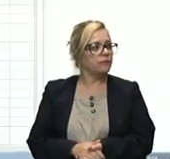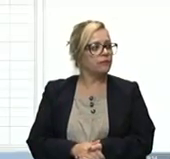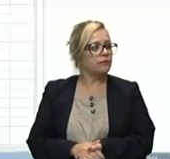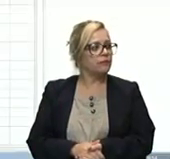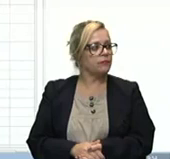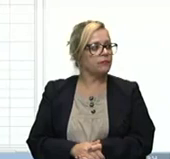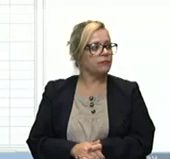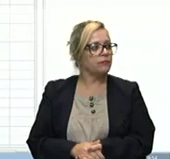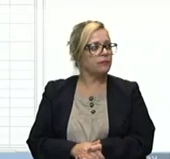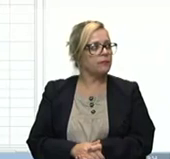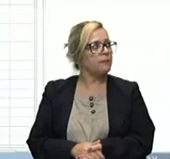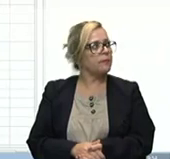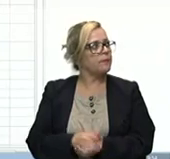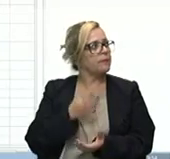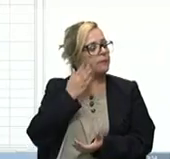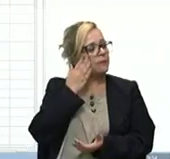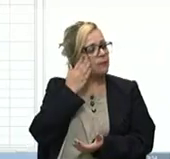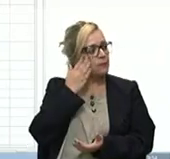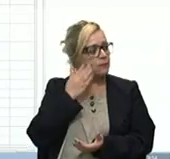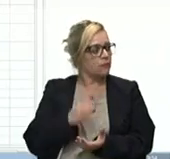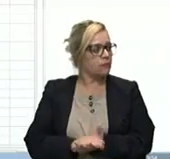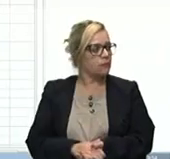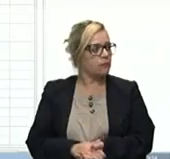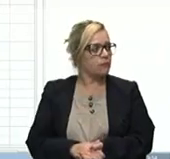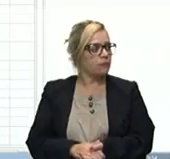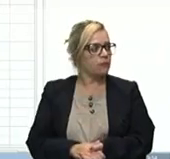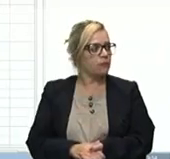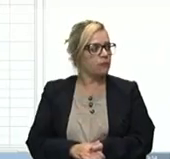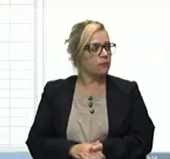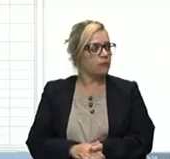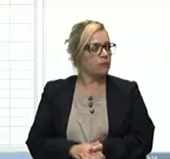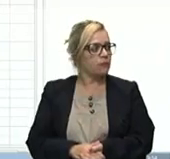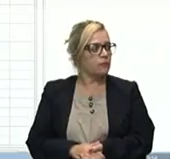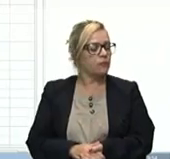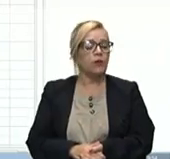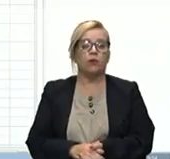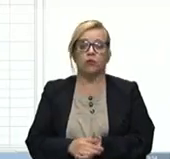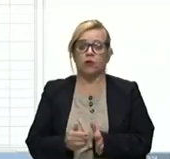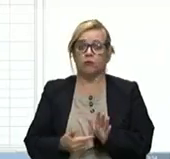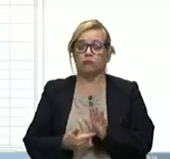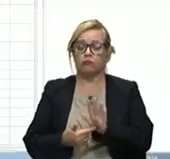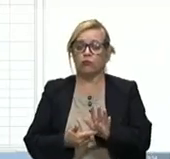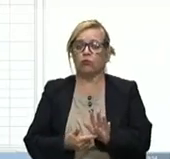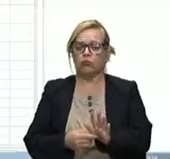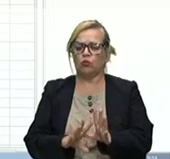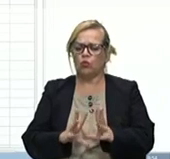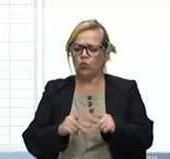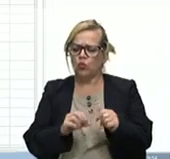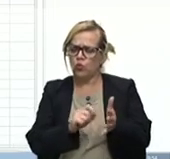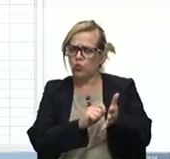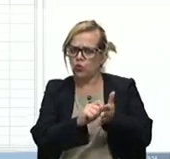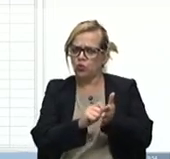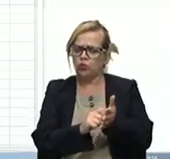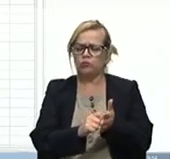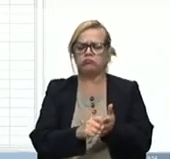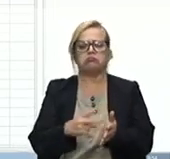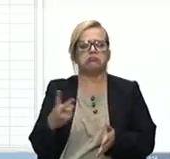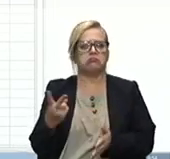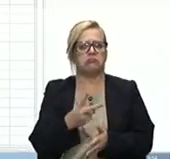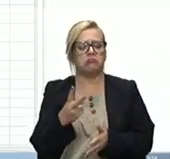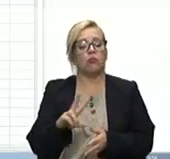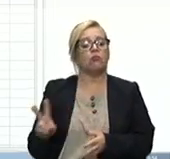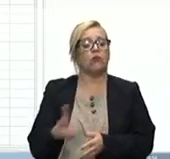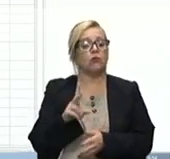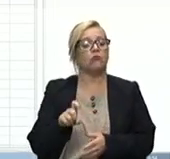Então, vejamos. Eu já registrei aqui os pares ordenados no Excel. Então, na primeira coluna, os valores